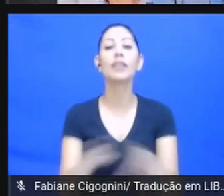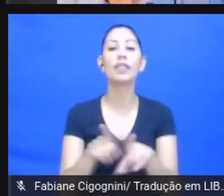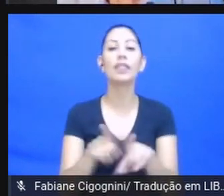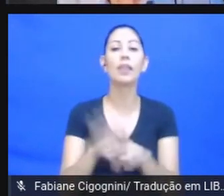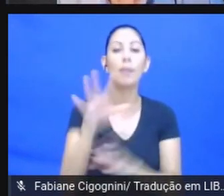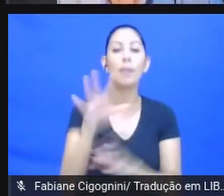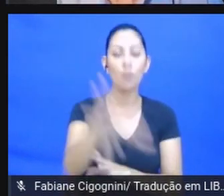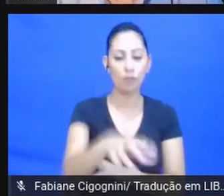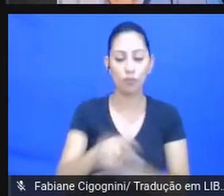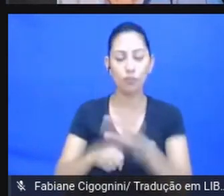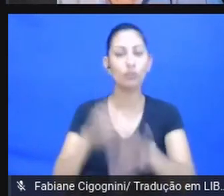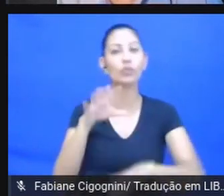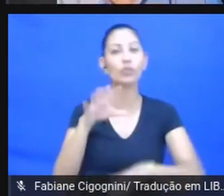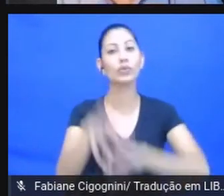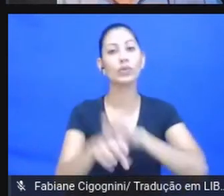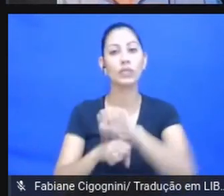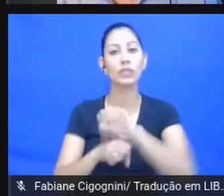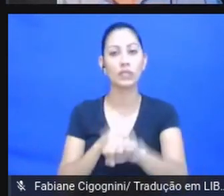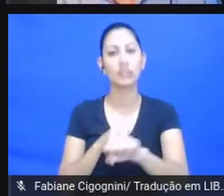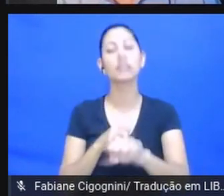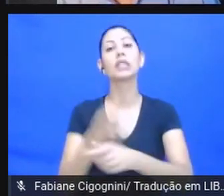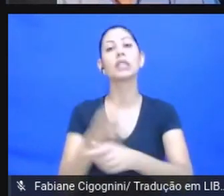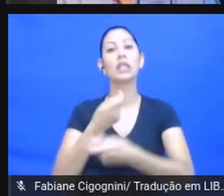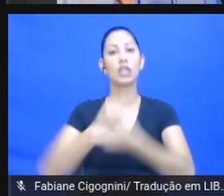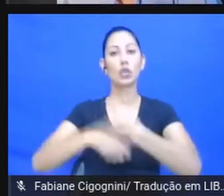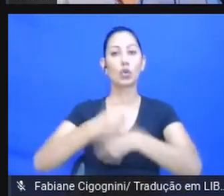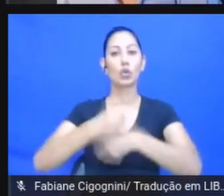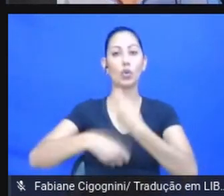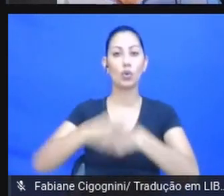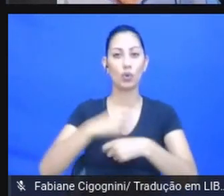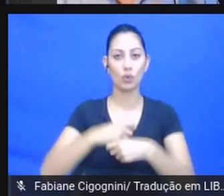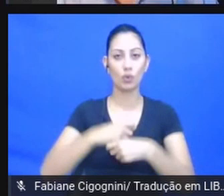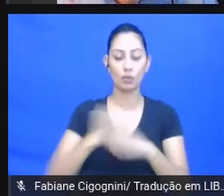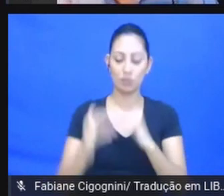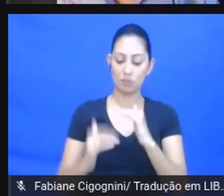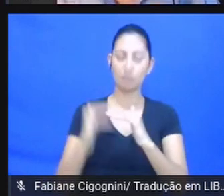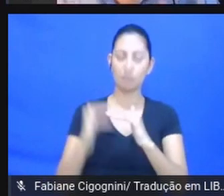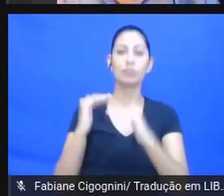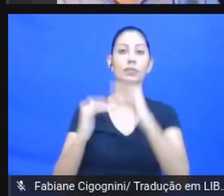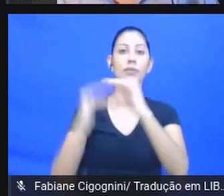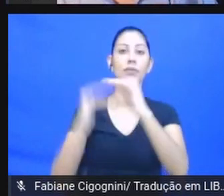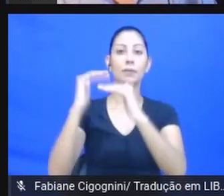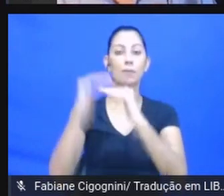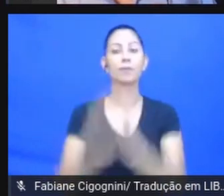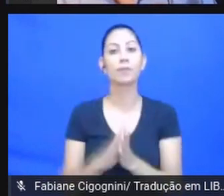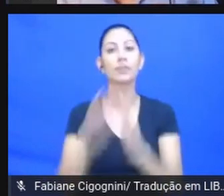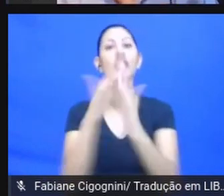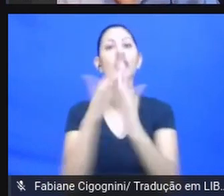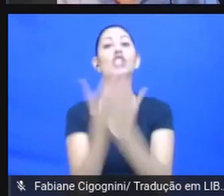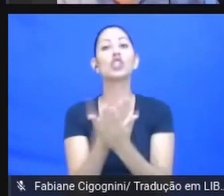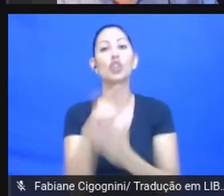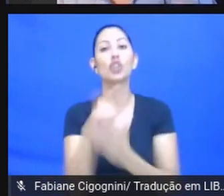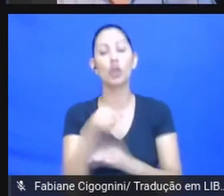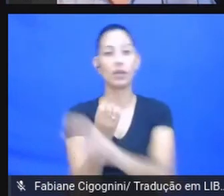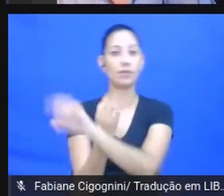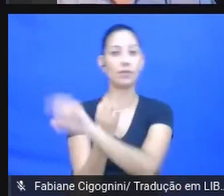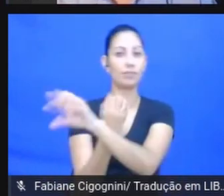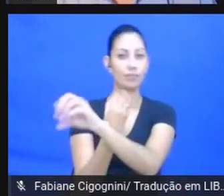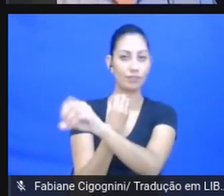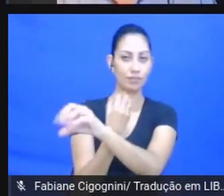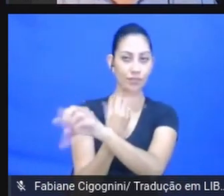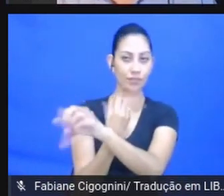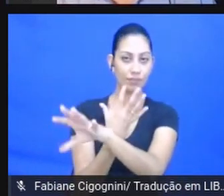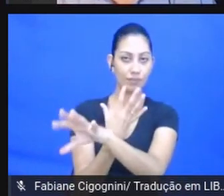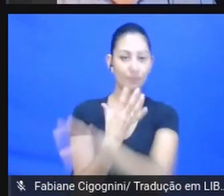escala em todas as universidades, elas no presencial e no EAD